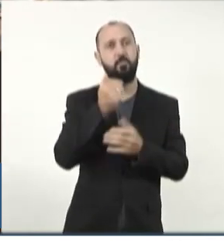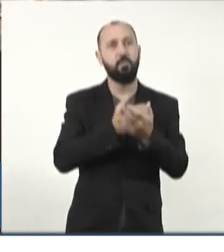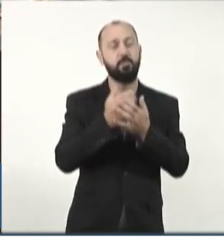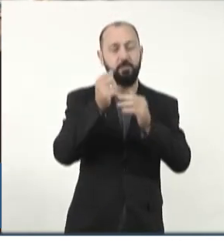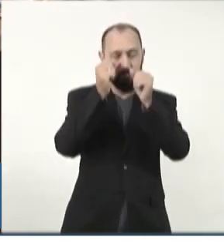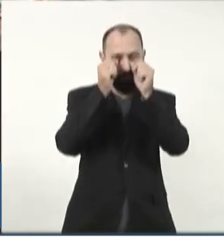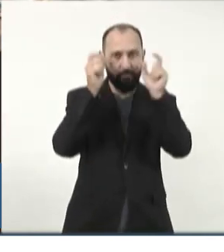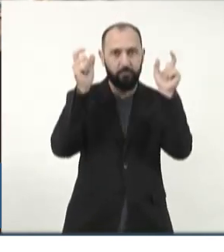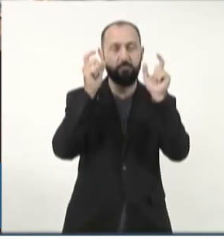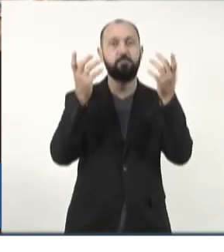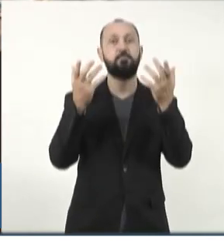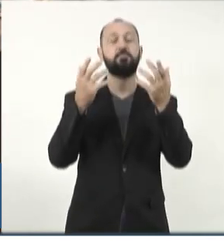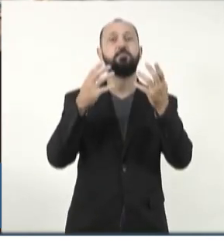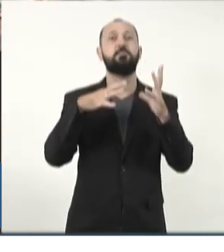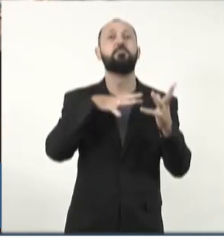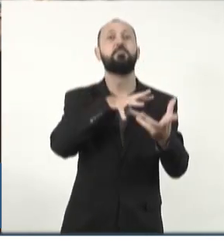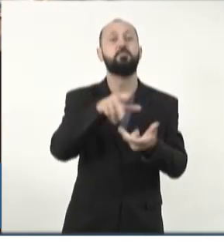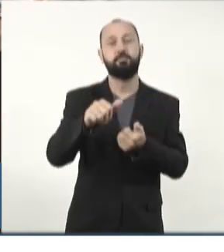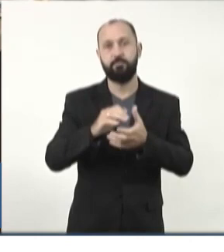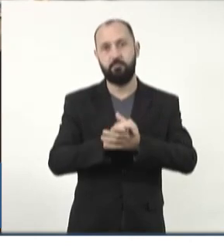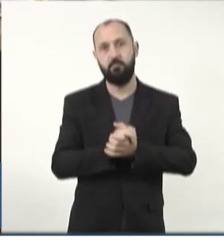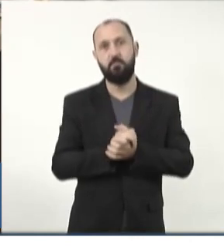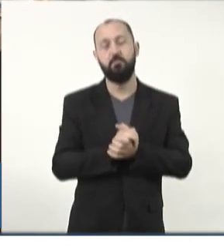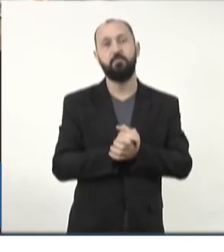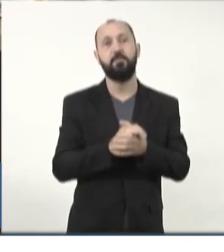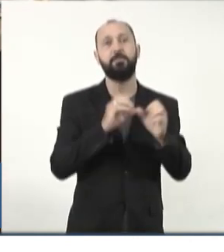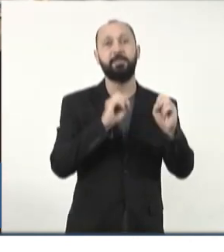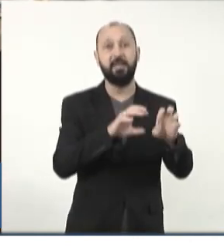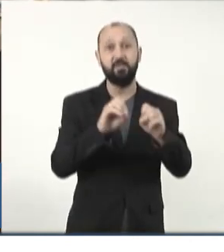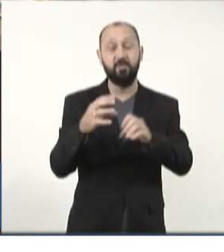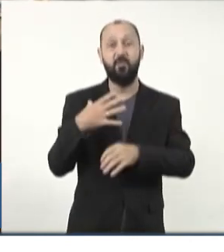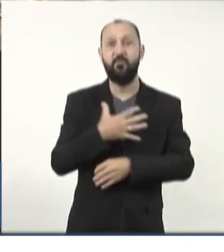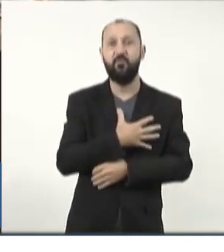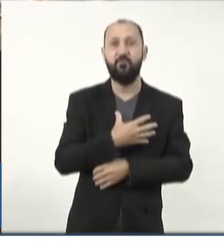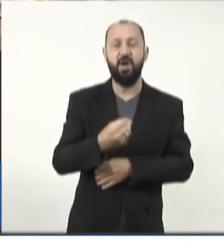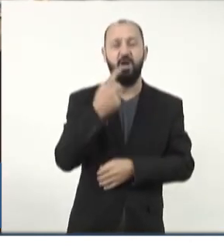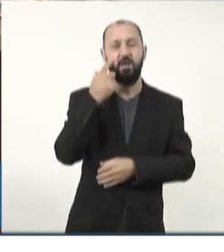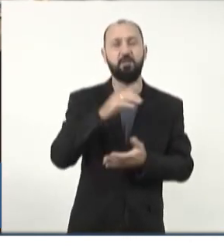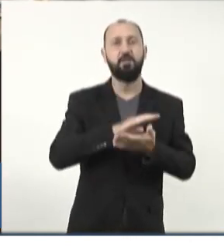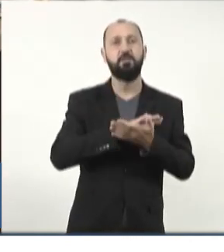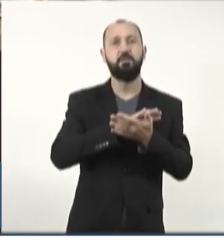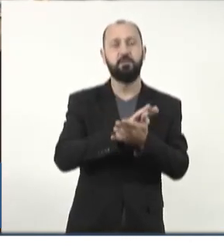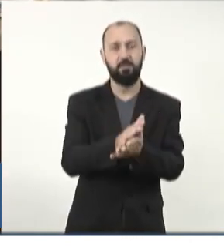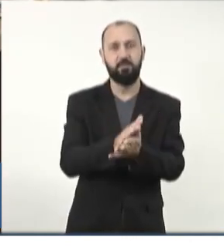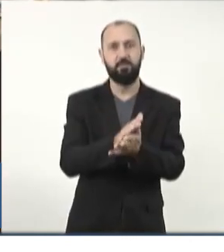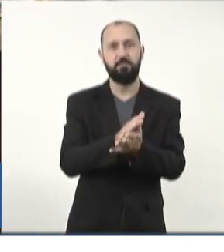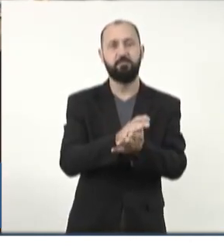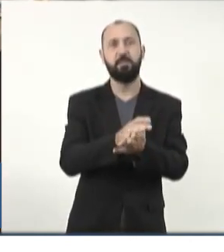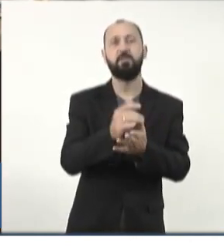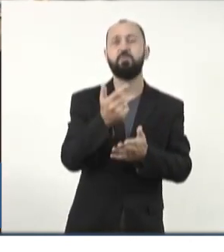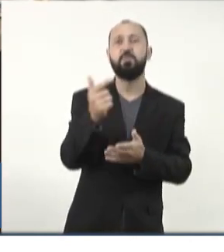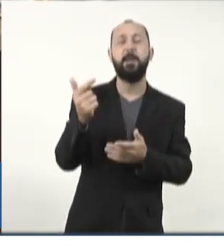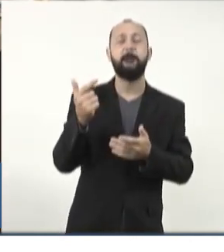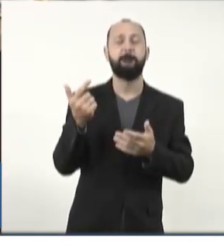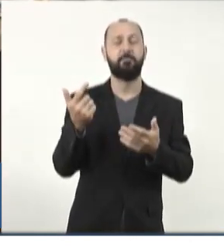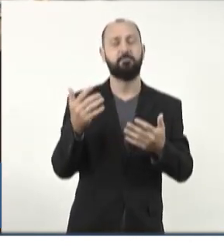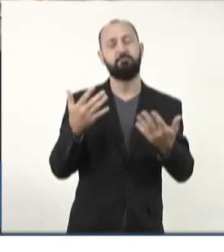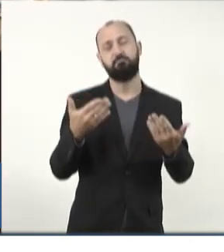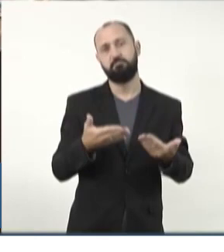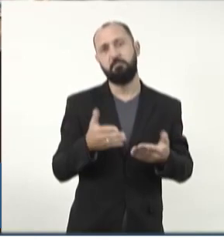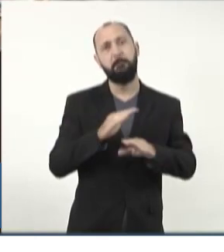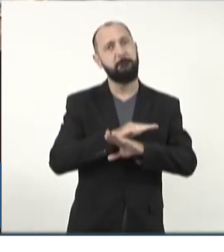a acordar, né, para o mundo e para educar os nossos filhos, para não discriminar, para não ter preconceito